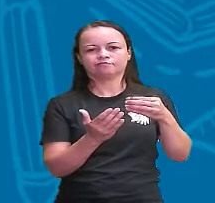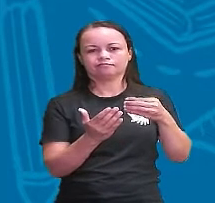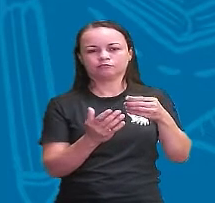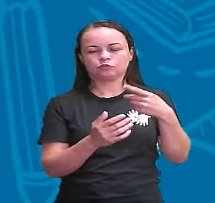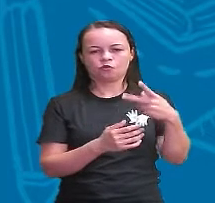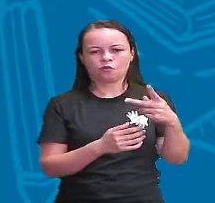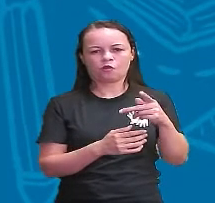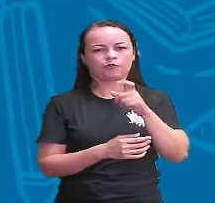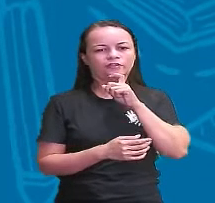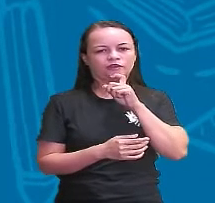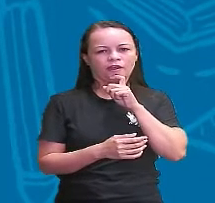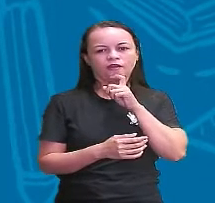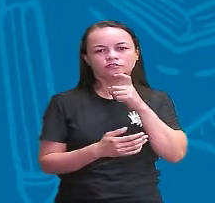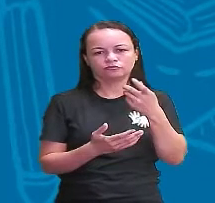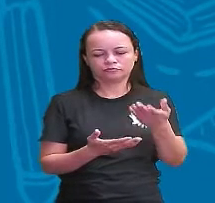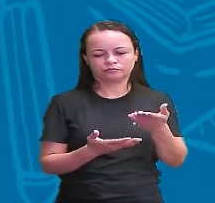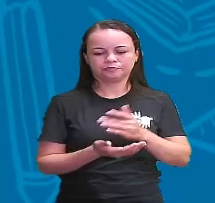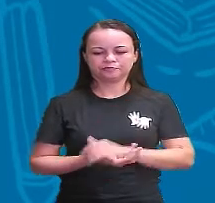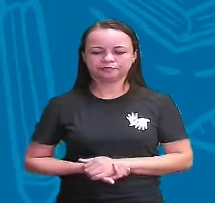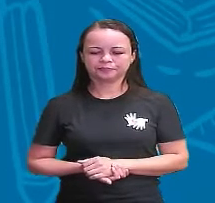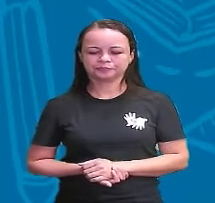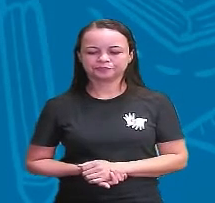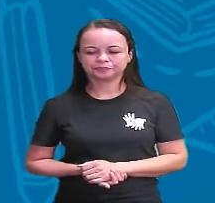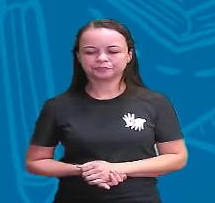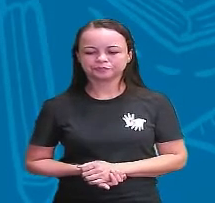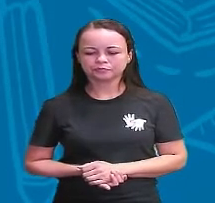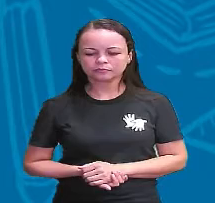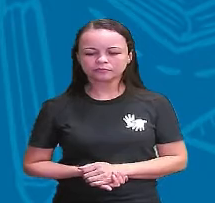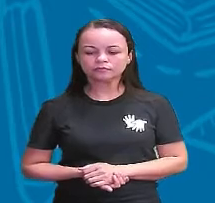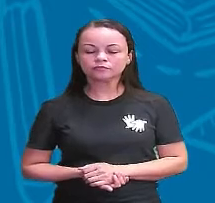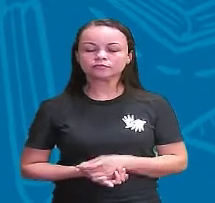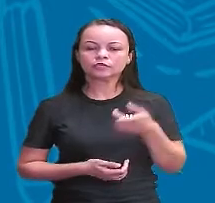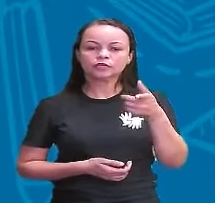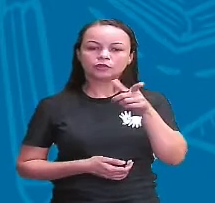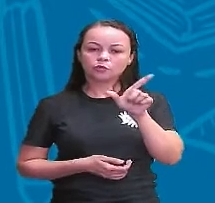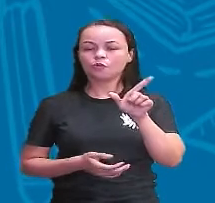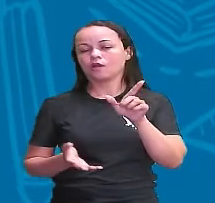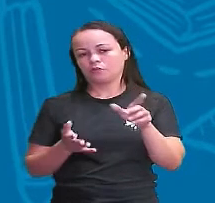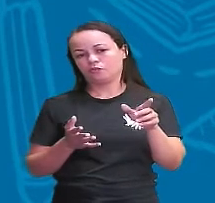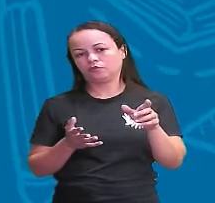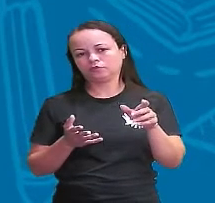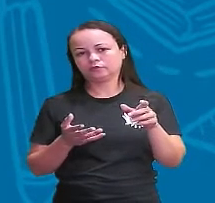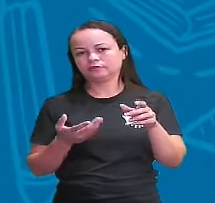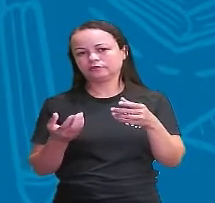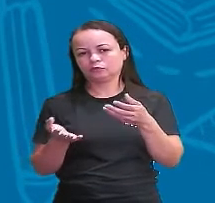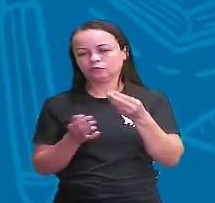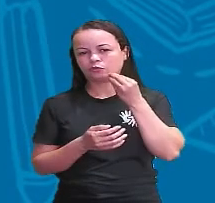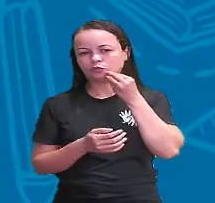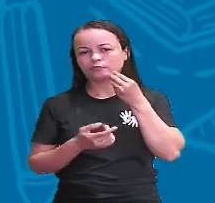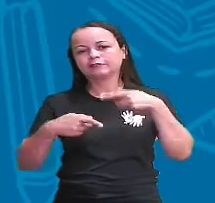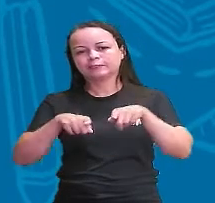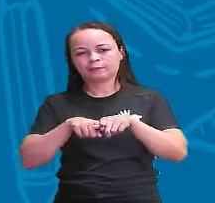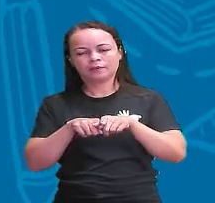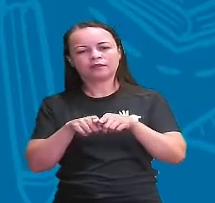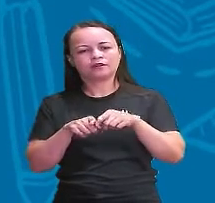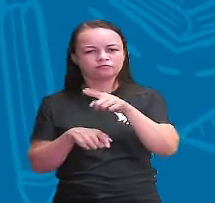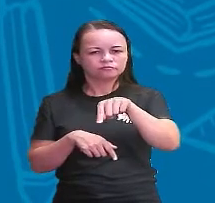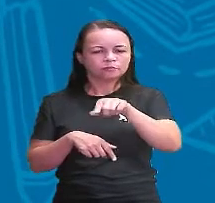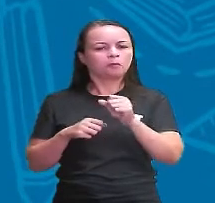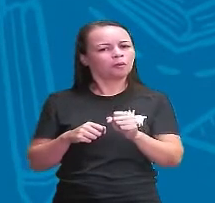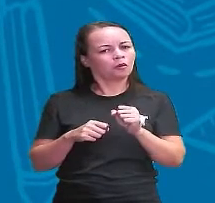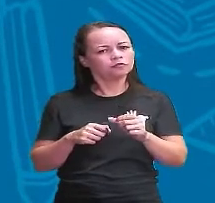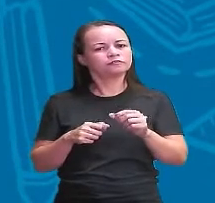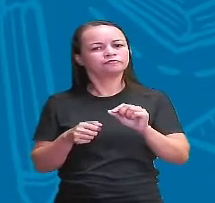Gelado. E uma outra questão também, né, que a gente pode estar trabalhando em casa, é encher um copo